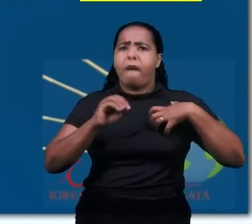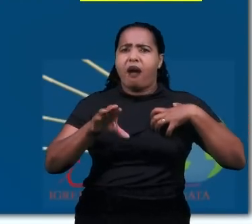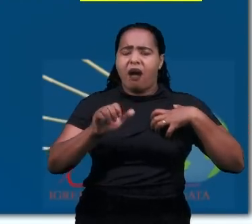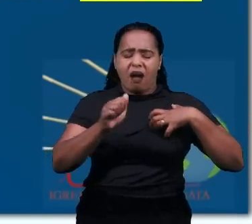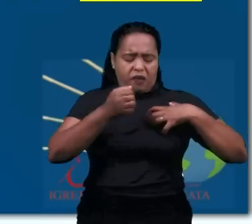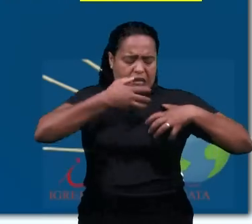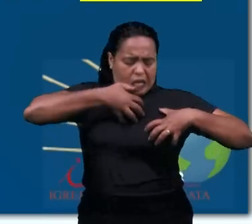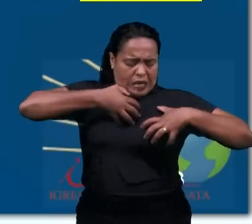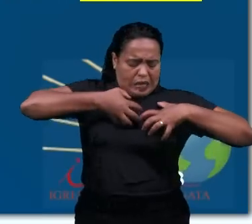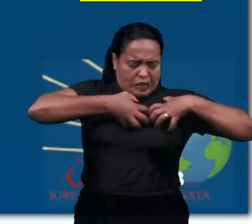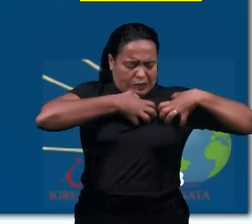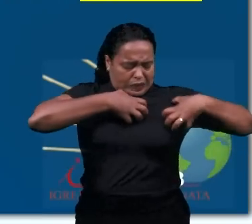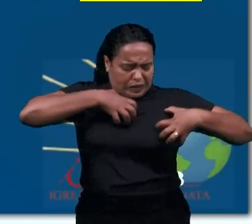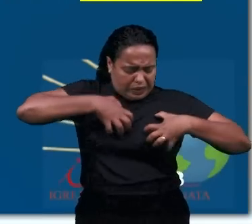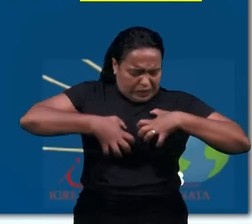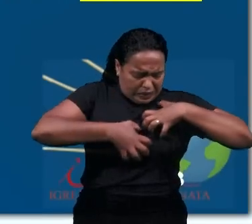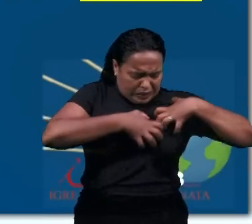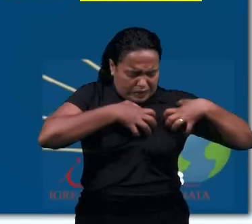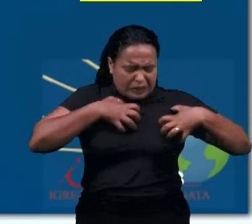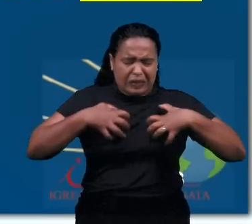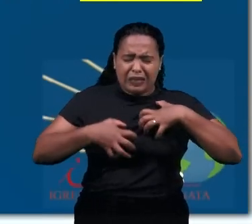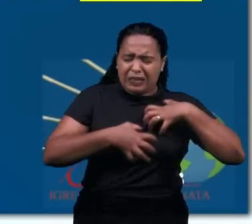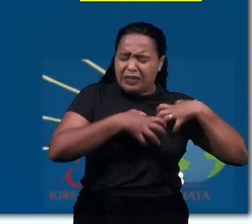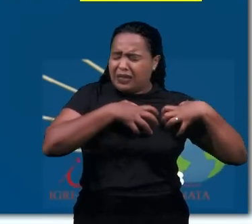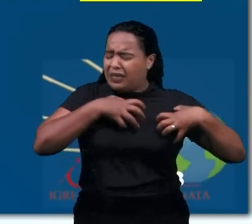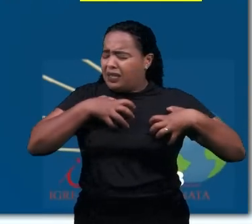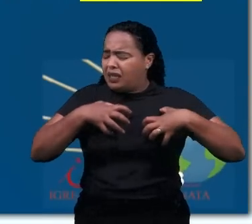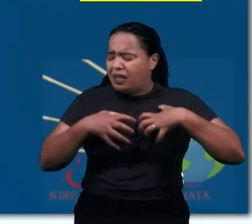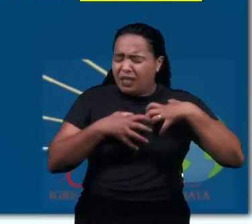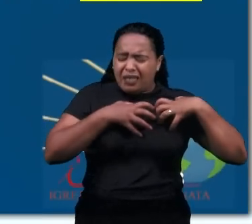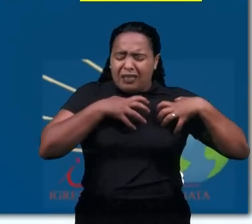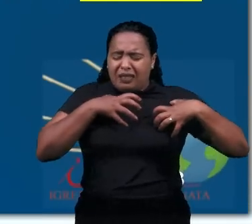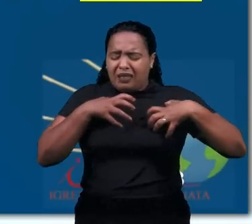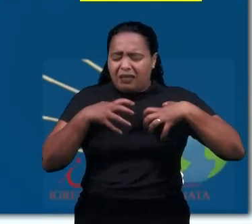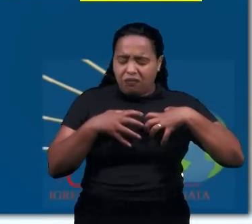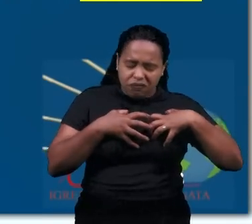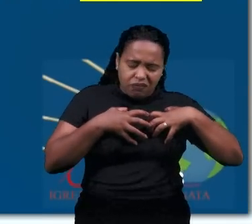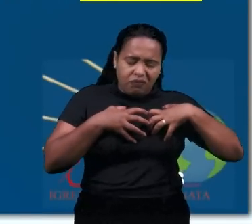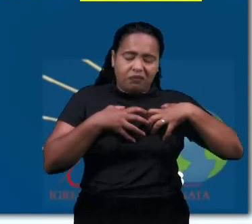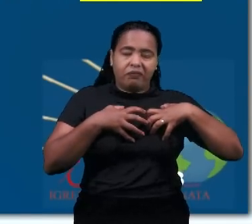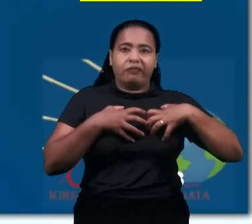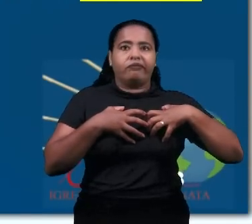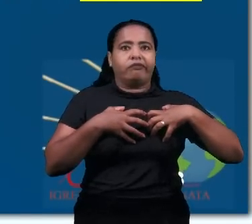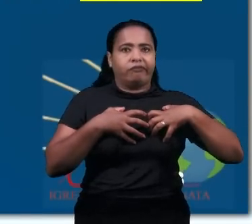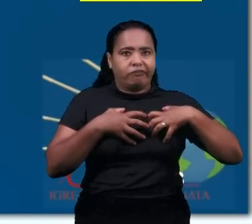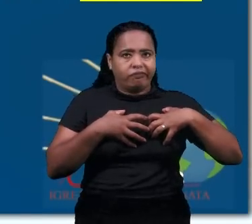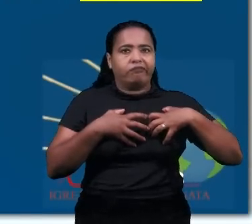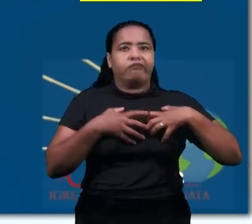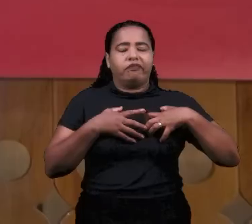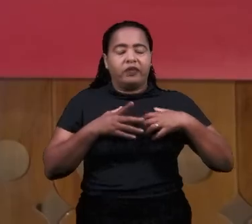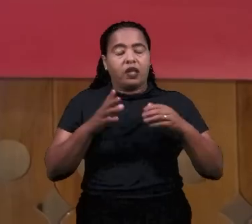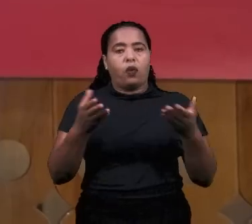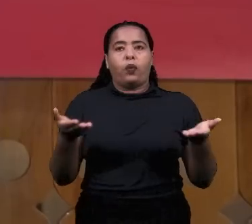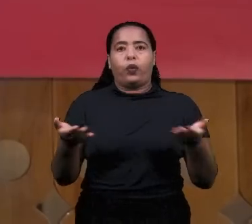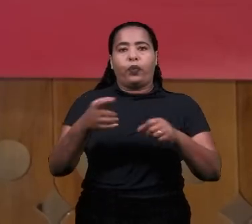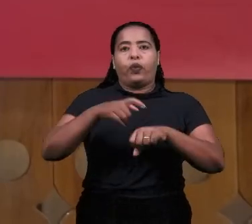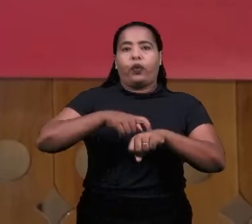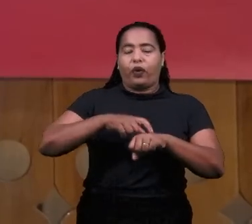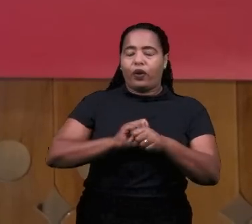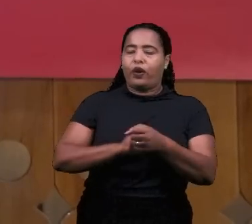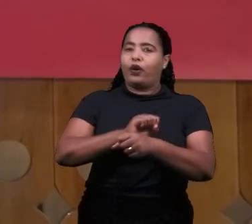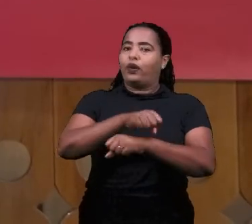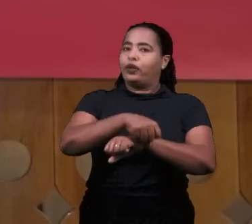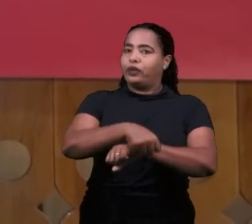penetra, mais mal ela causa. Então, neste momento, neste seminário também,